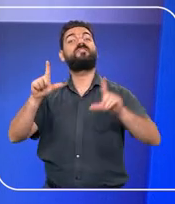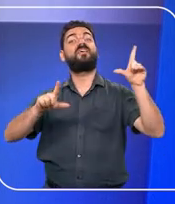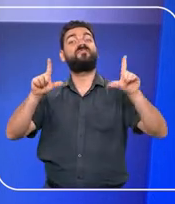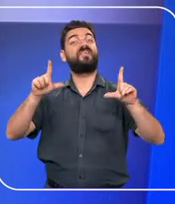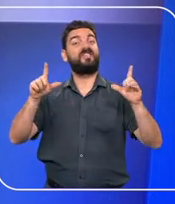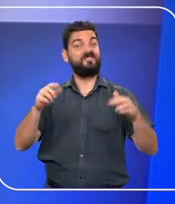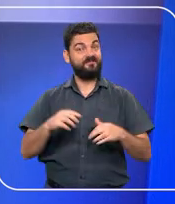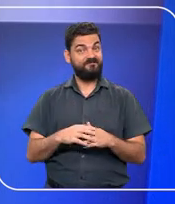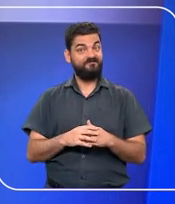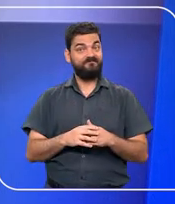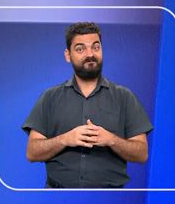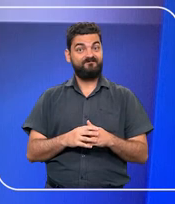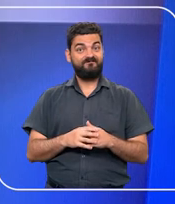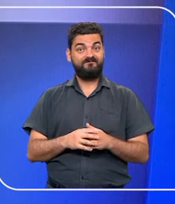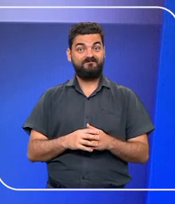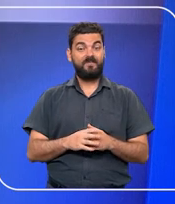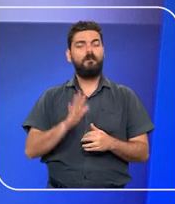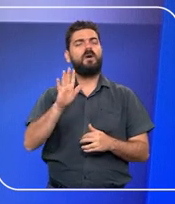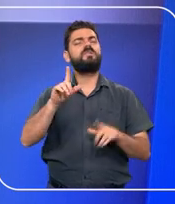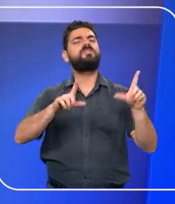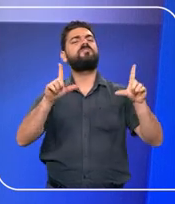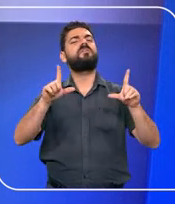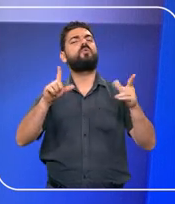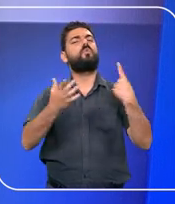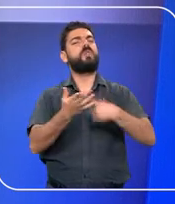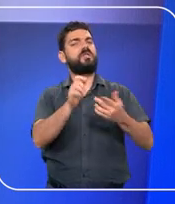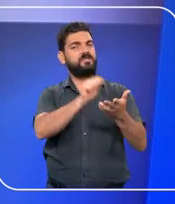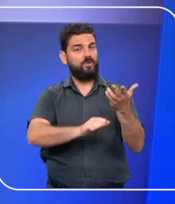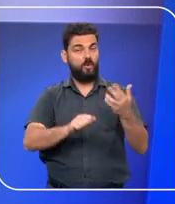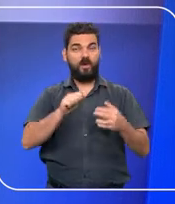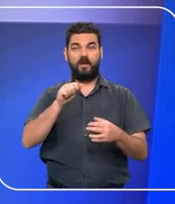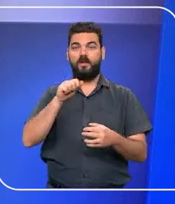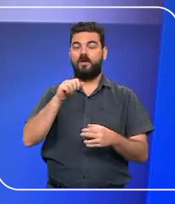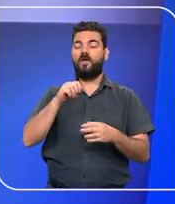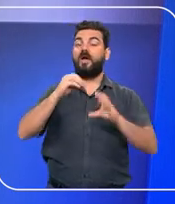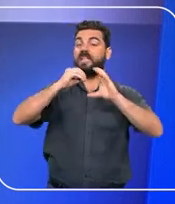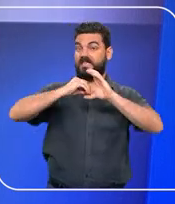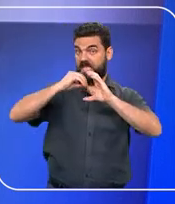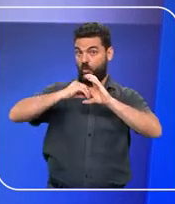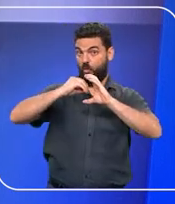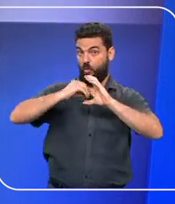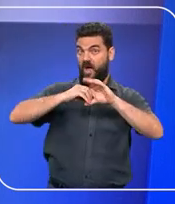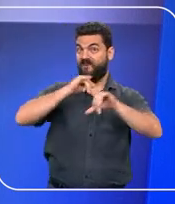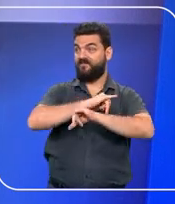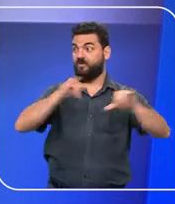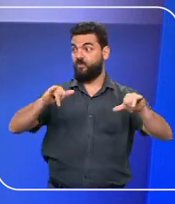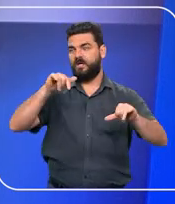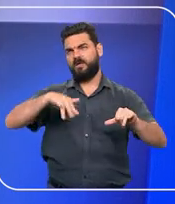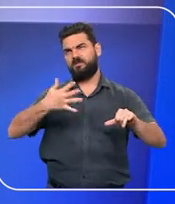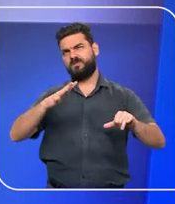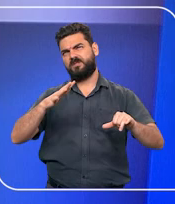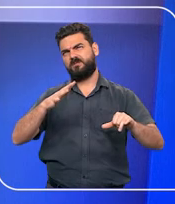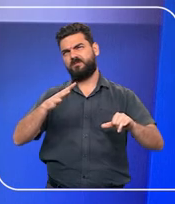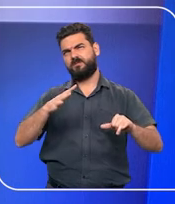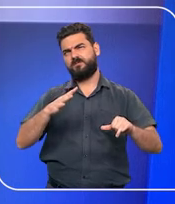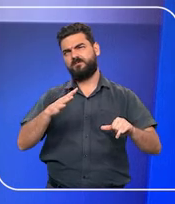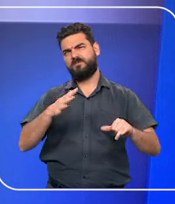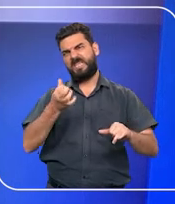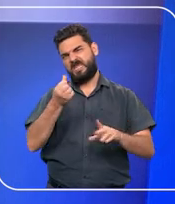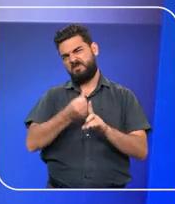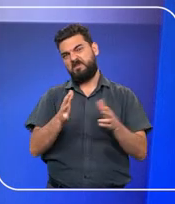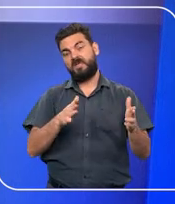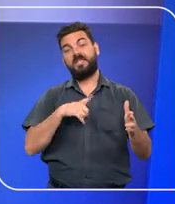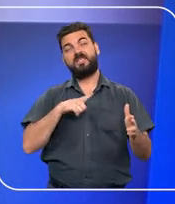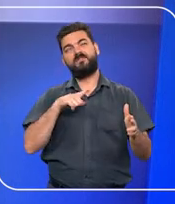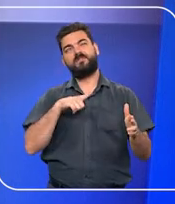serviços de TV por assinatura segundo a agência nacional de telecomunicações a Anatel só no primeiro semestre